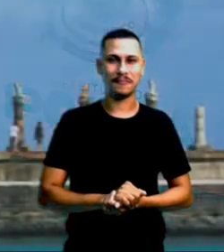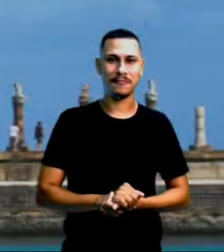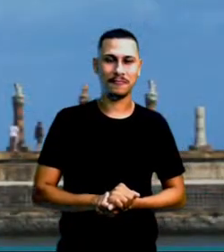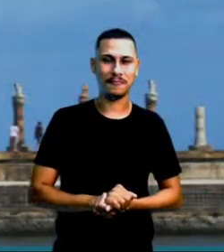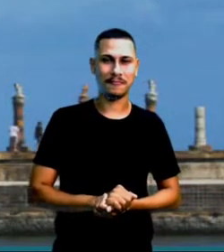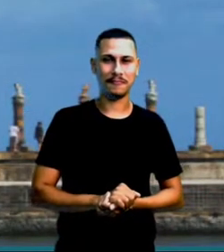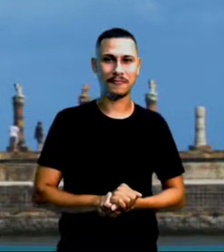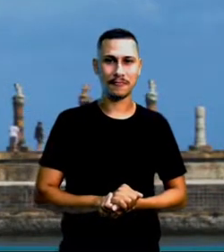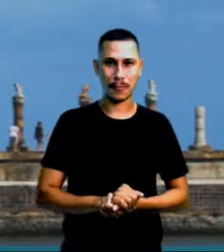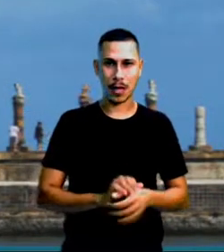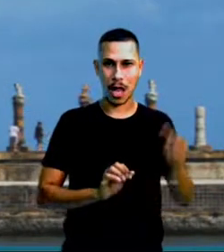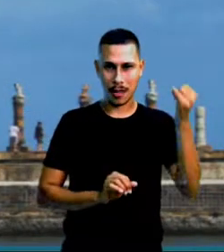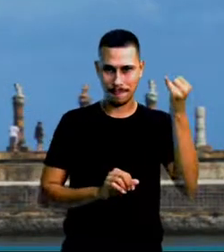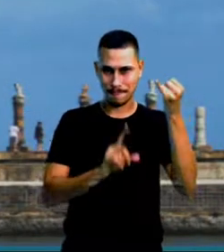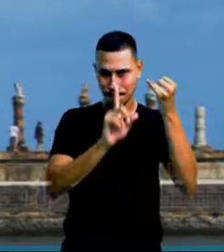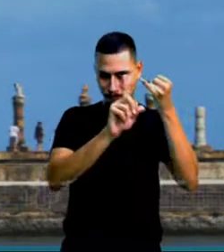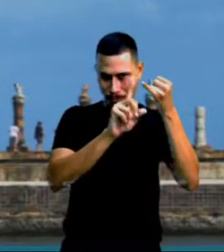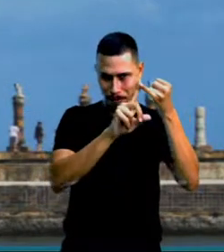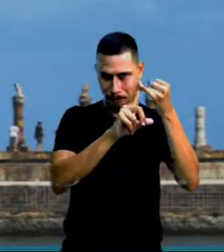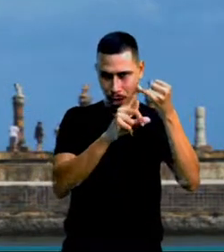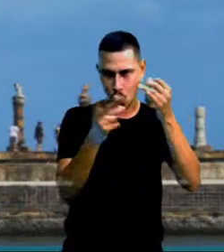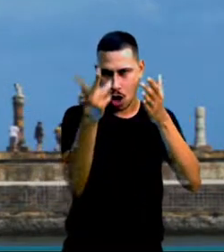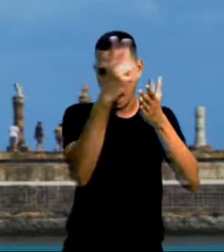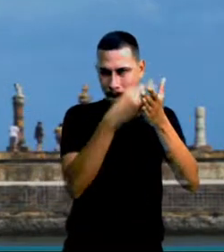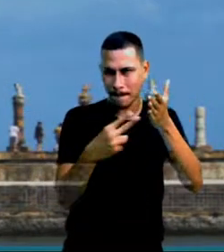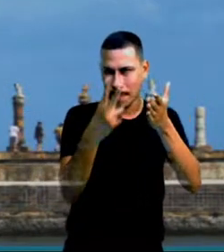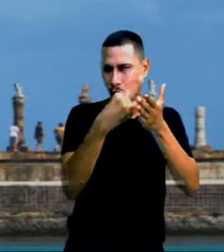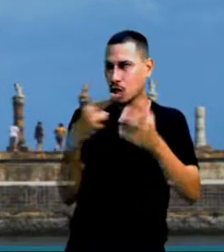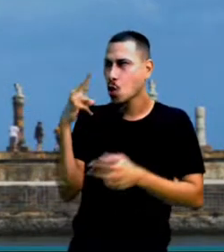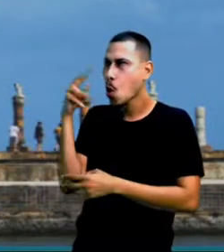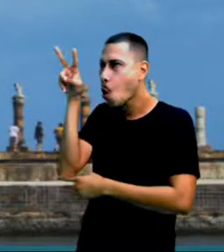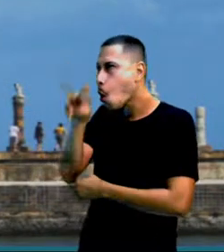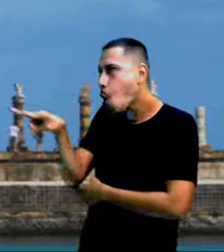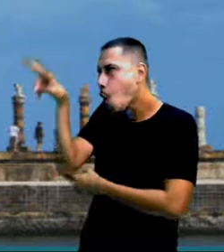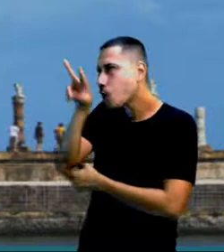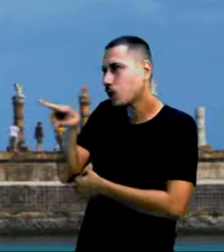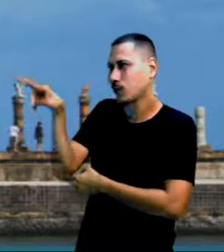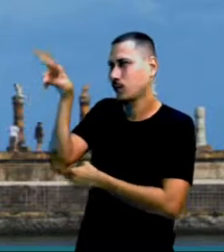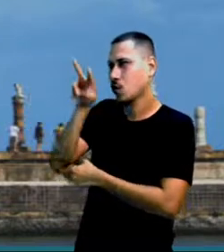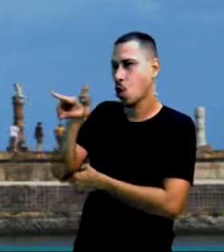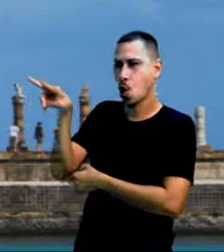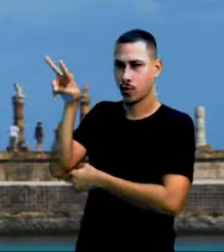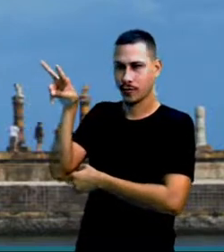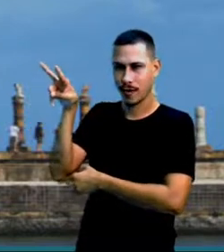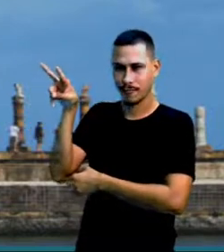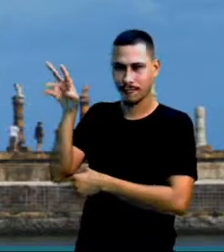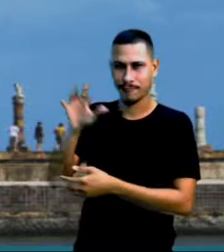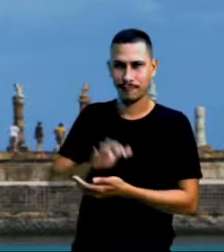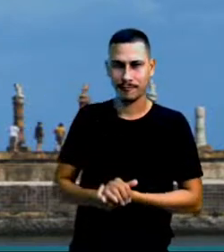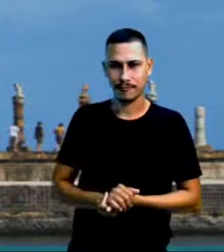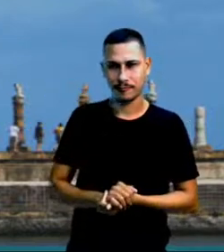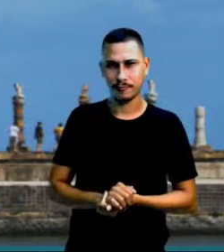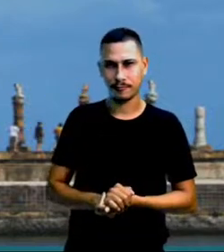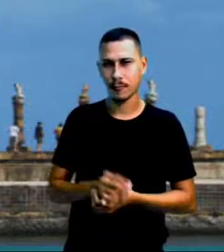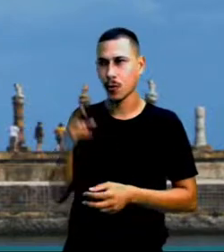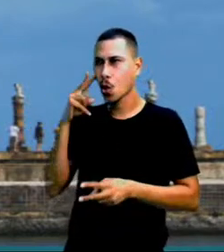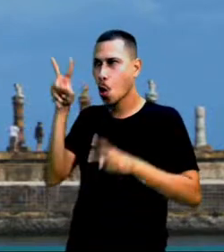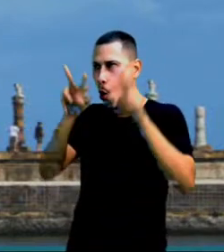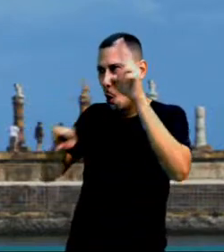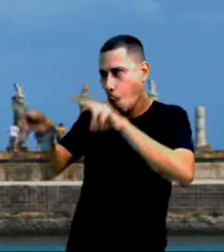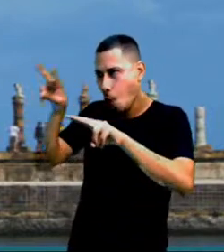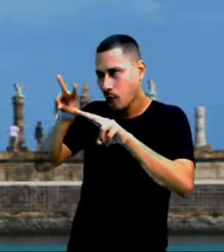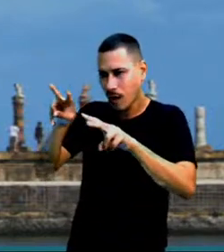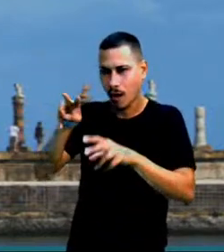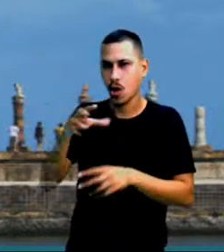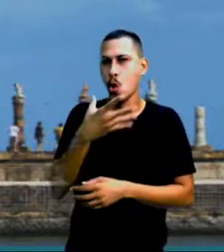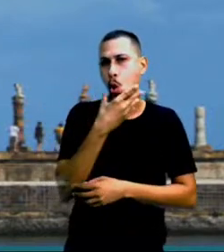Bom, primeiro eu trouxe essa imagem para vocês, que é o Parque das Esculturas de Francisco Brennan, que é um grande artista e a gente vai falar dele já